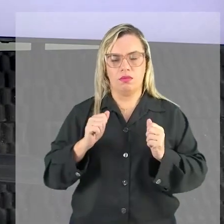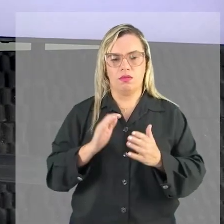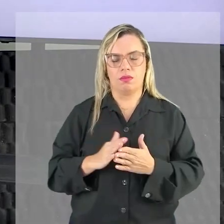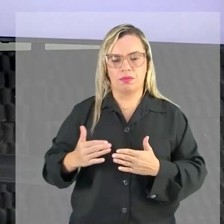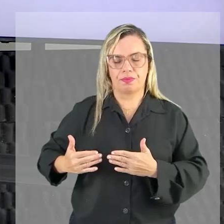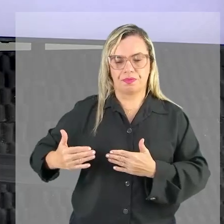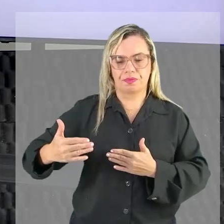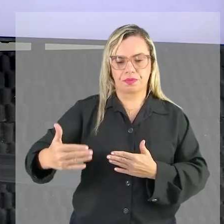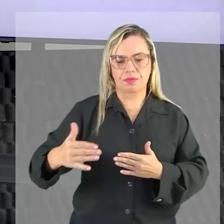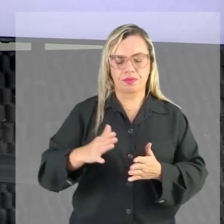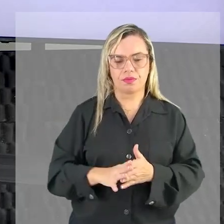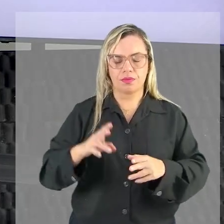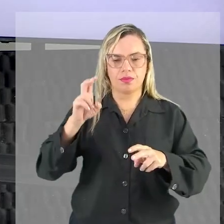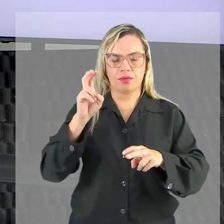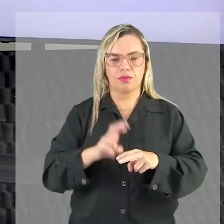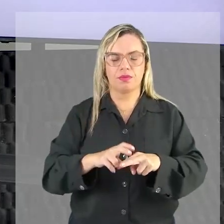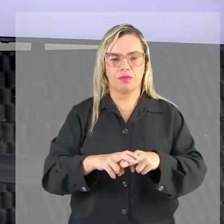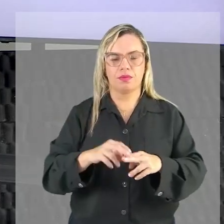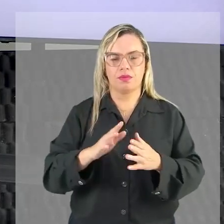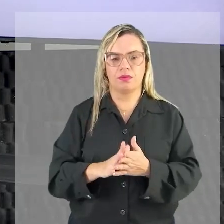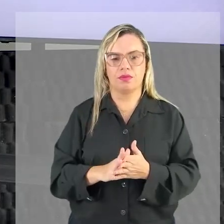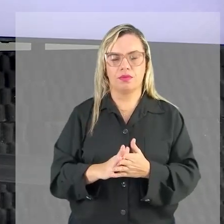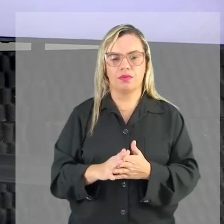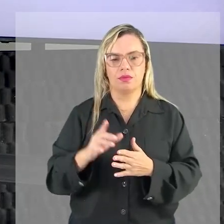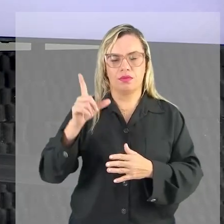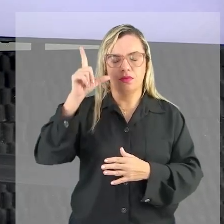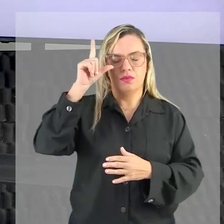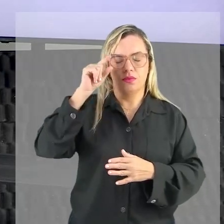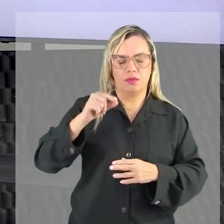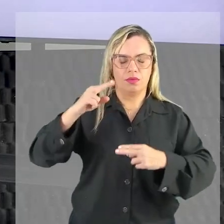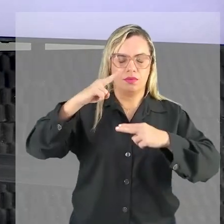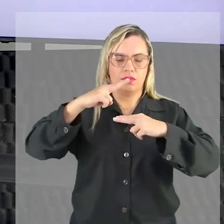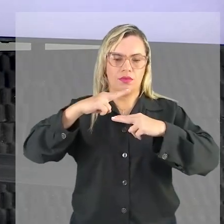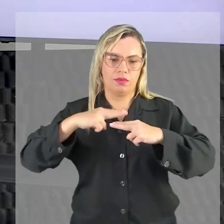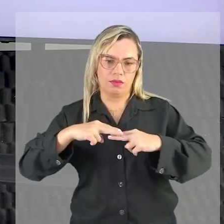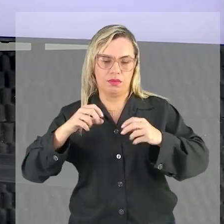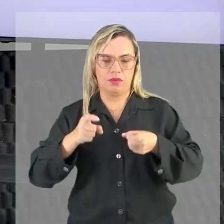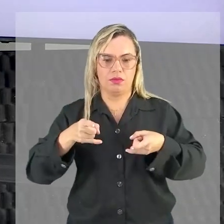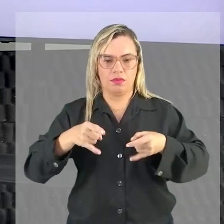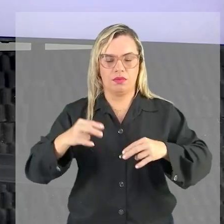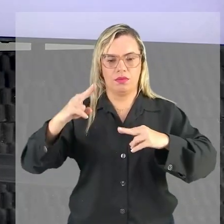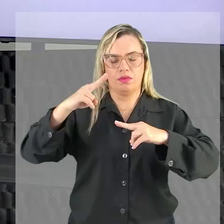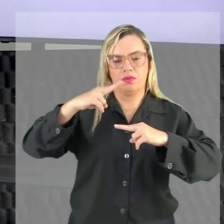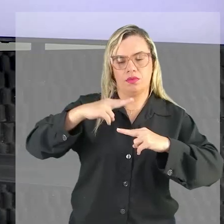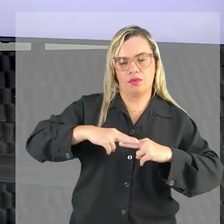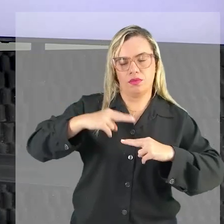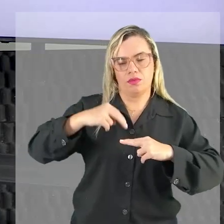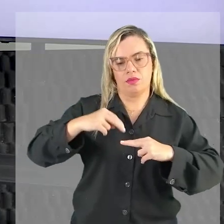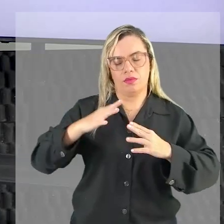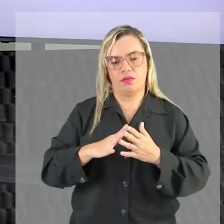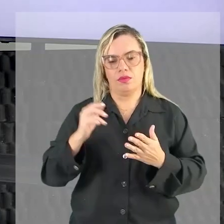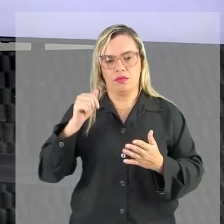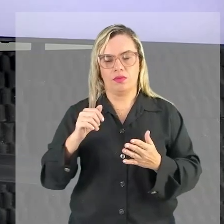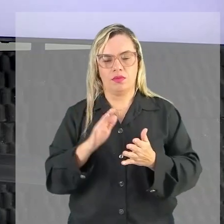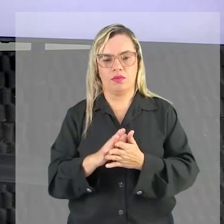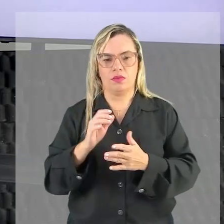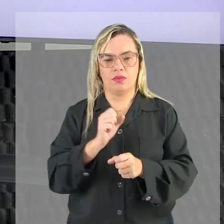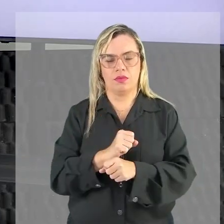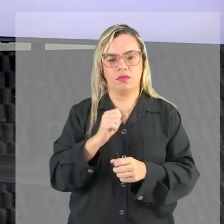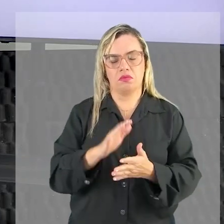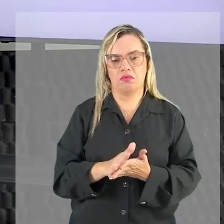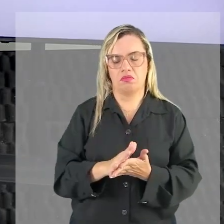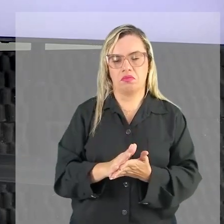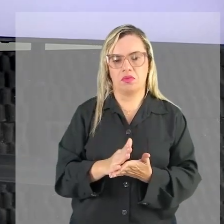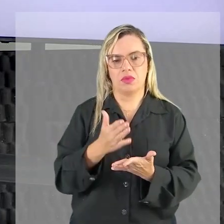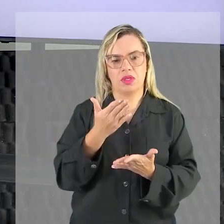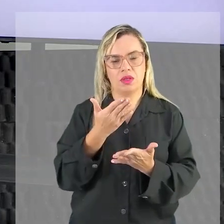tempo sentado, deitado ou reclinado, tá? Gerando um baixo gasto energético.